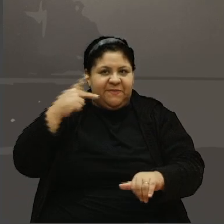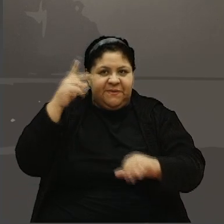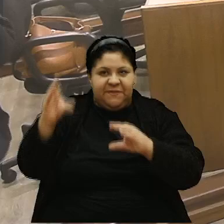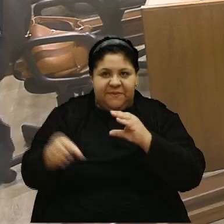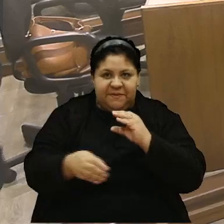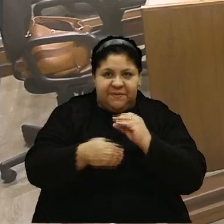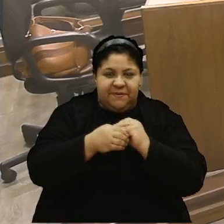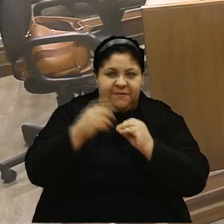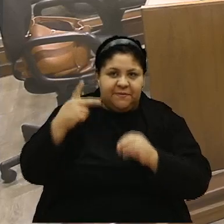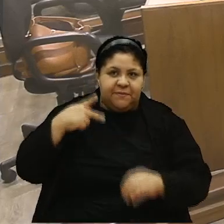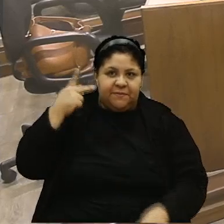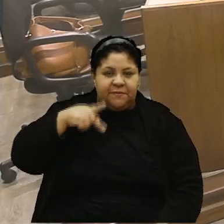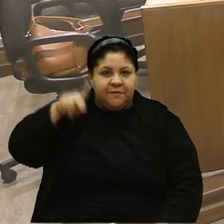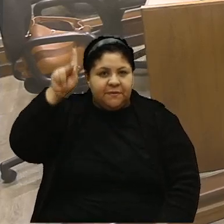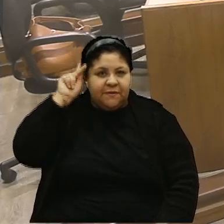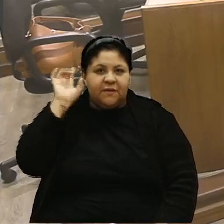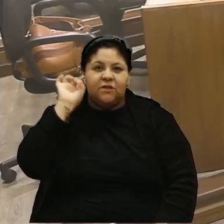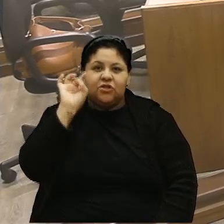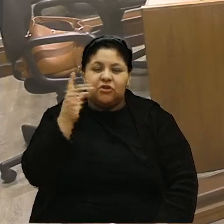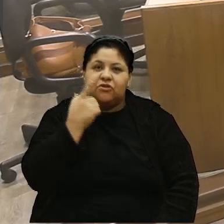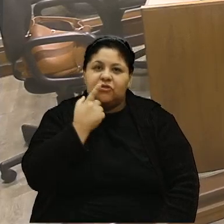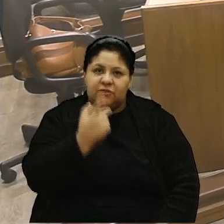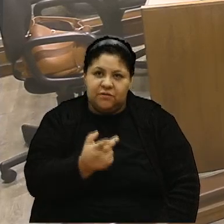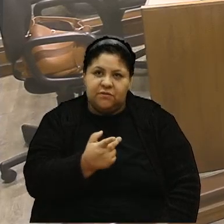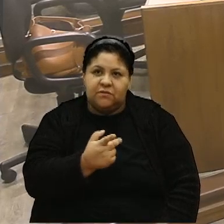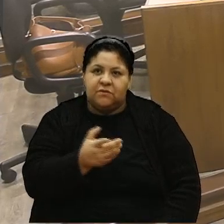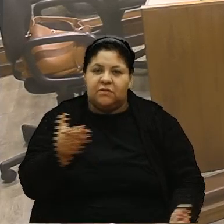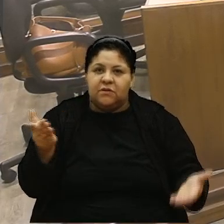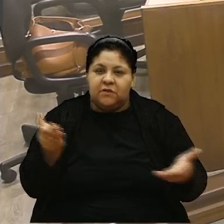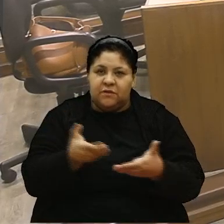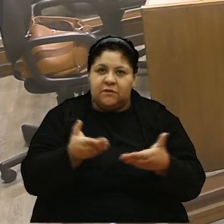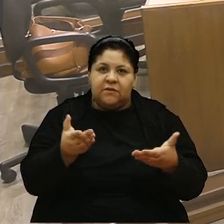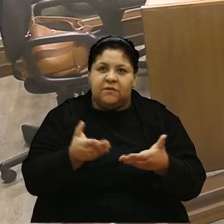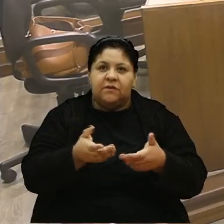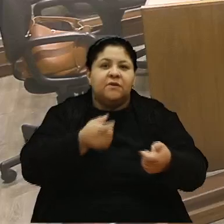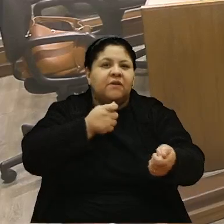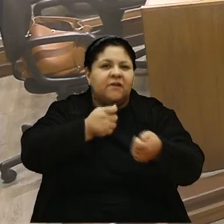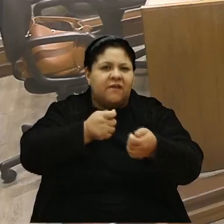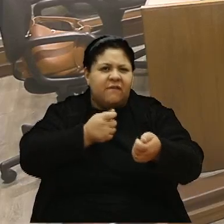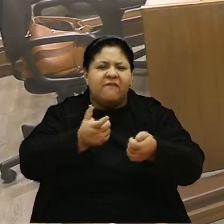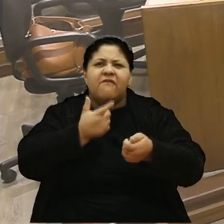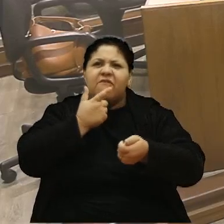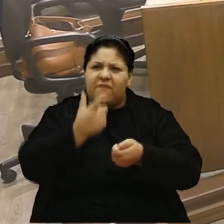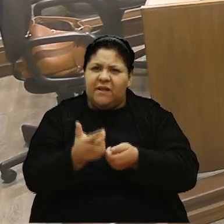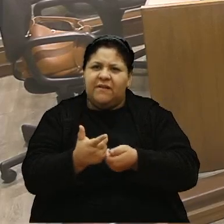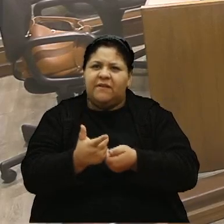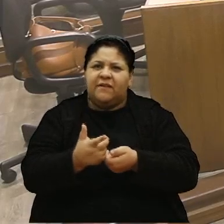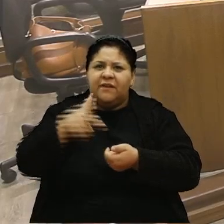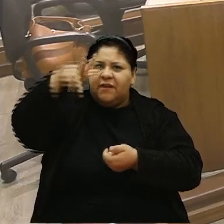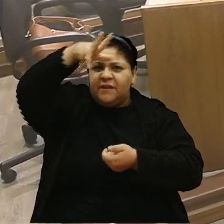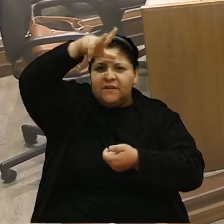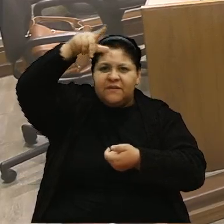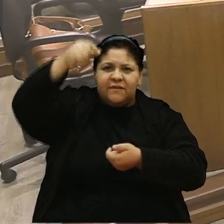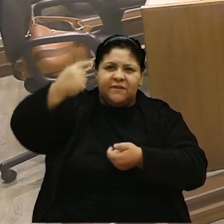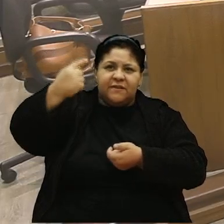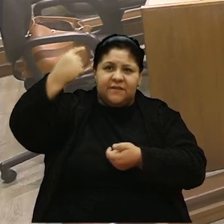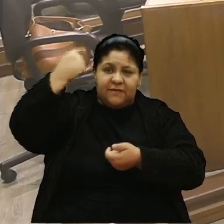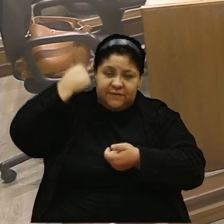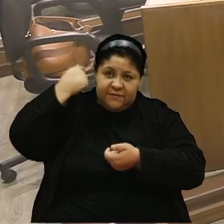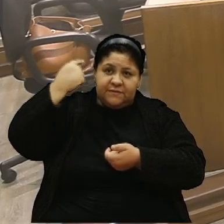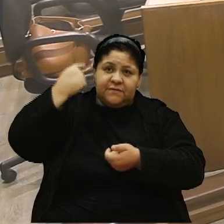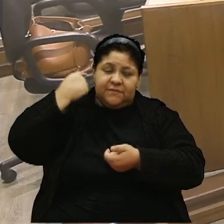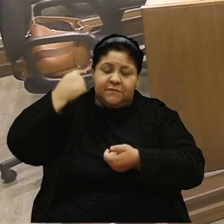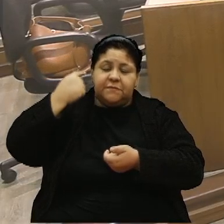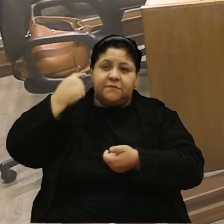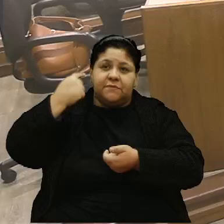vereador Iago. Só constando, né, para deixar registrado, ali na reportagem até fala, né, que o prefeito na época, ainda prefeito